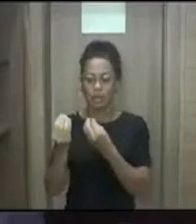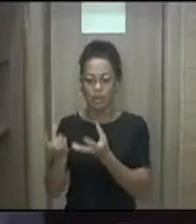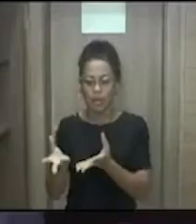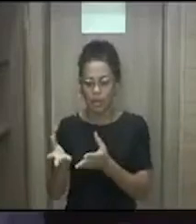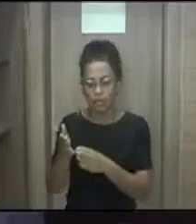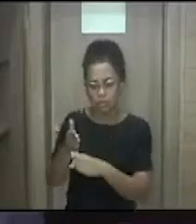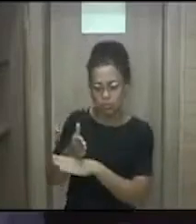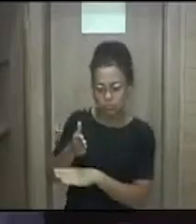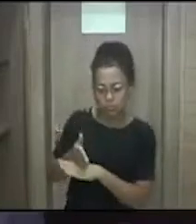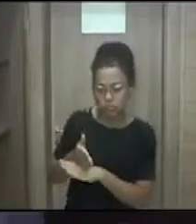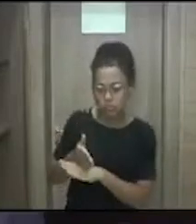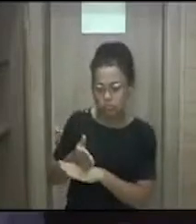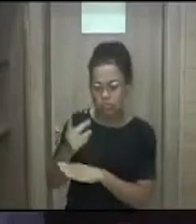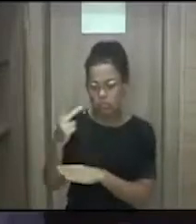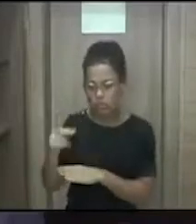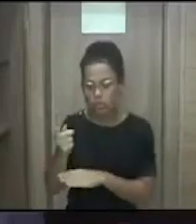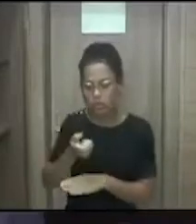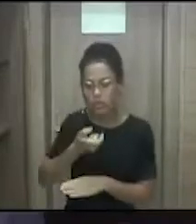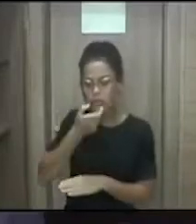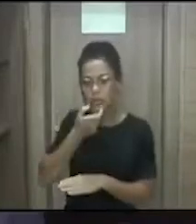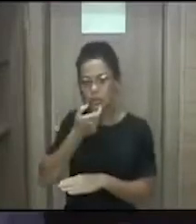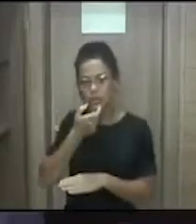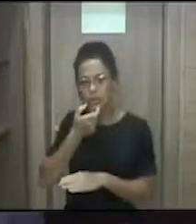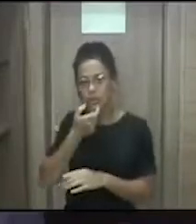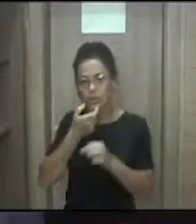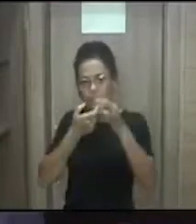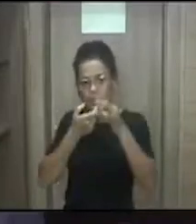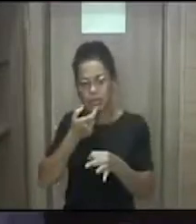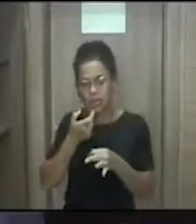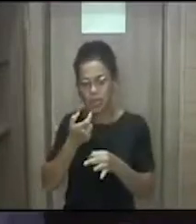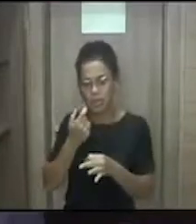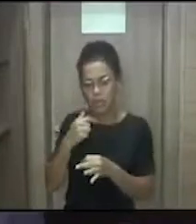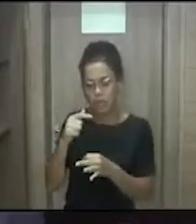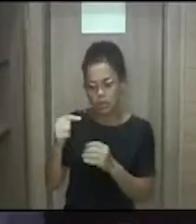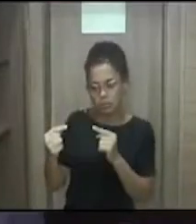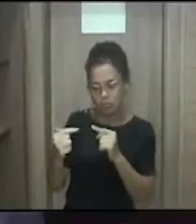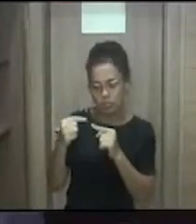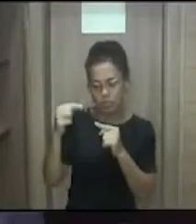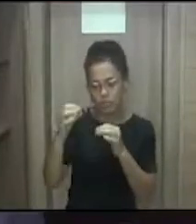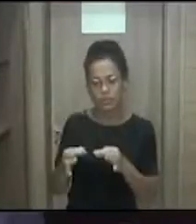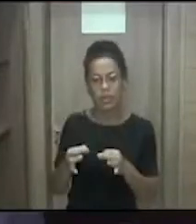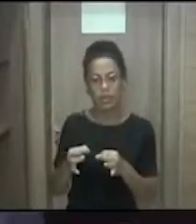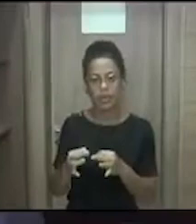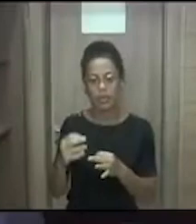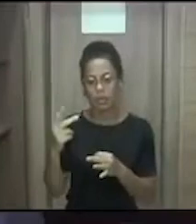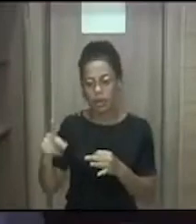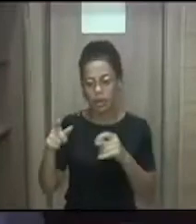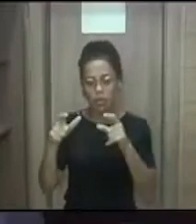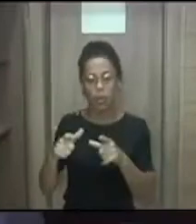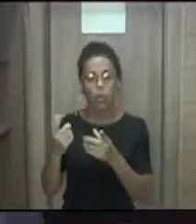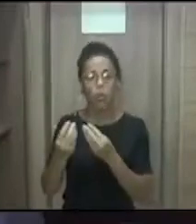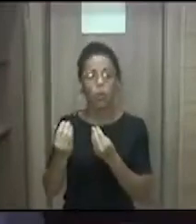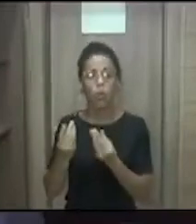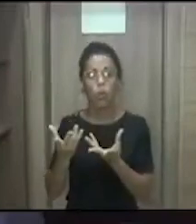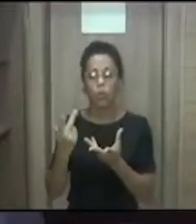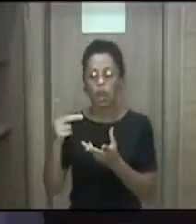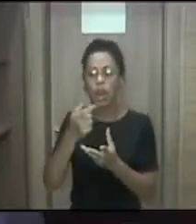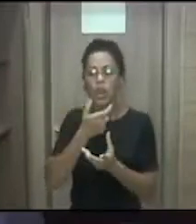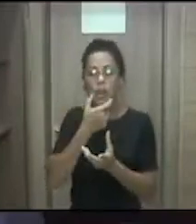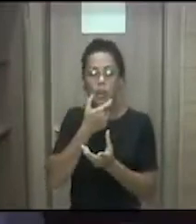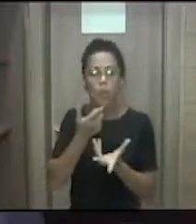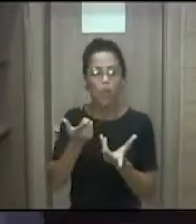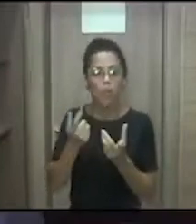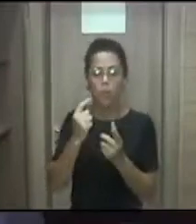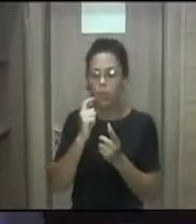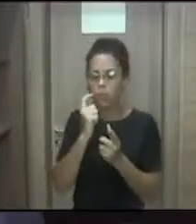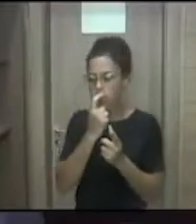mesmo ao implante, se não mudar o modelo de atenção, se esse modelo de atenção não reconhecer o lugar desse outro, da sua própria boca, de